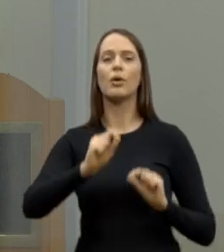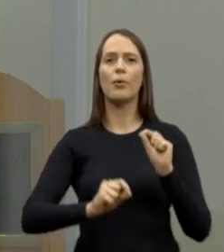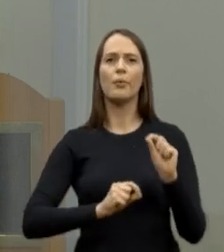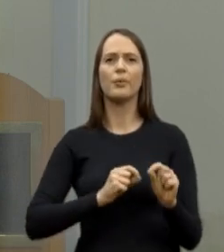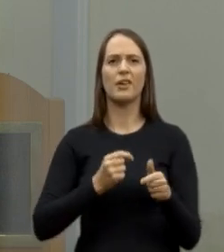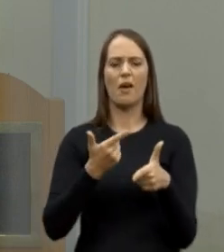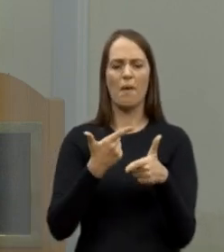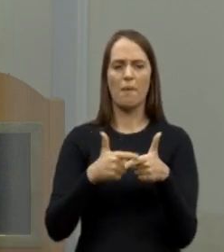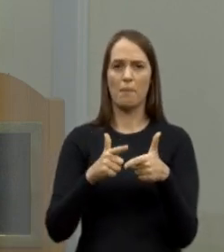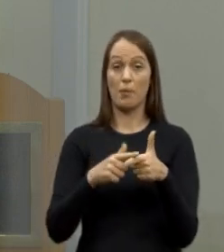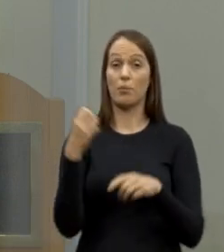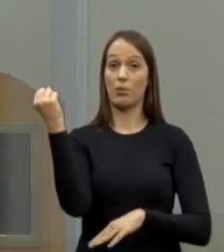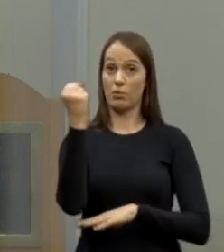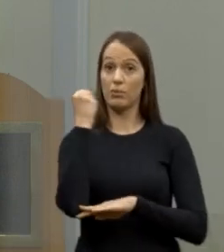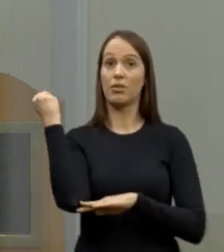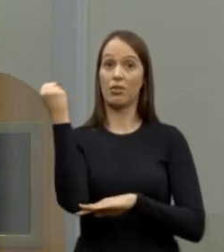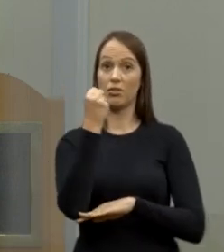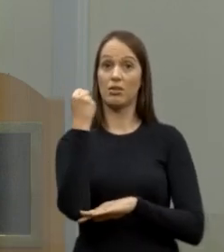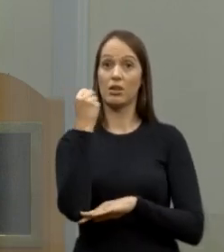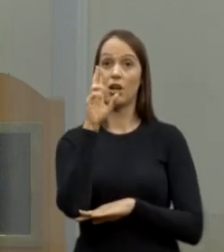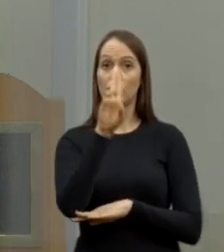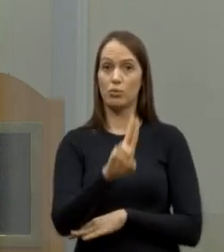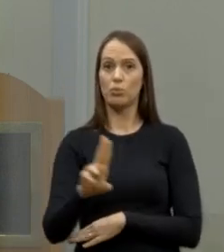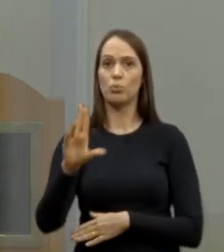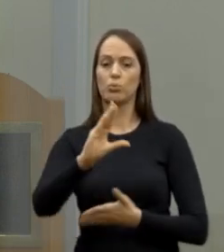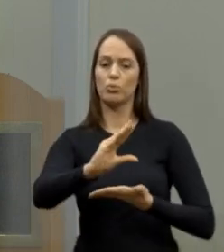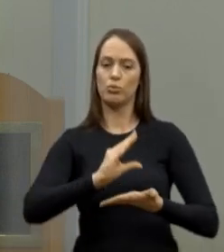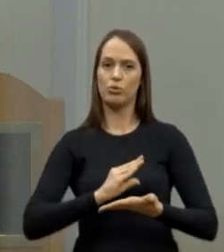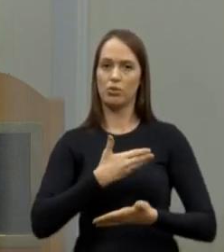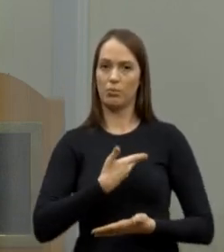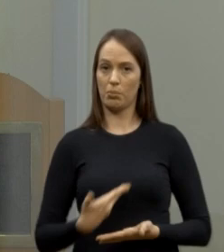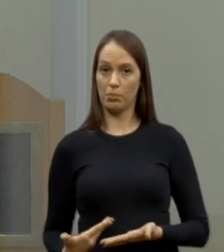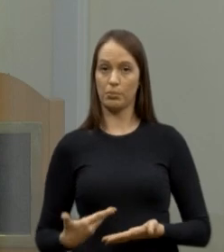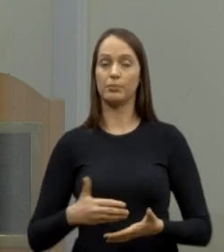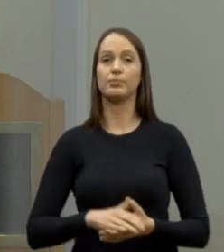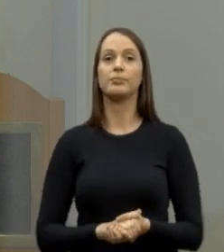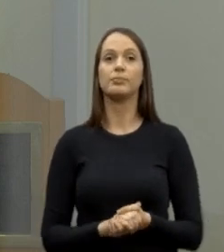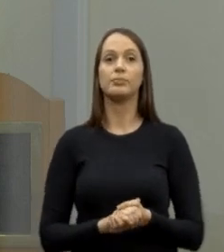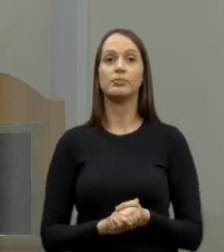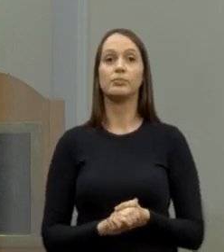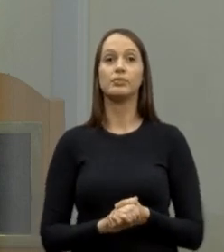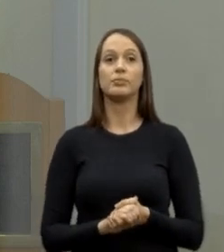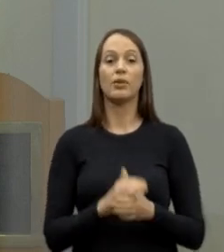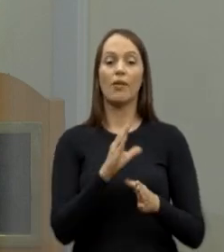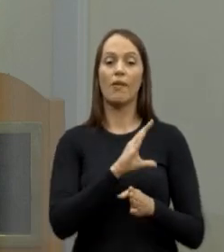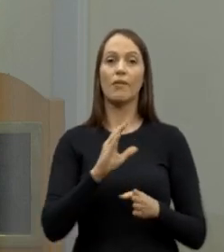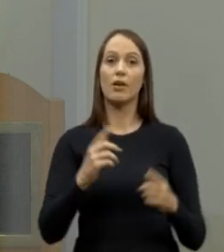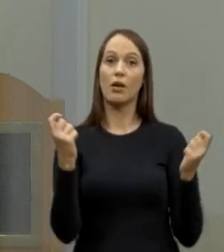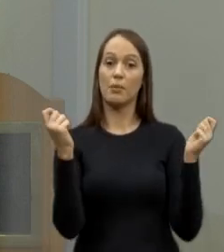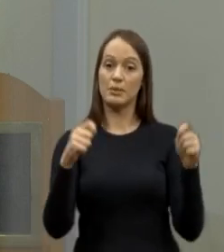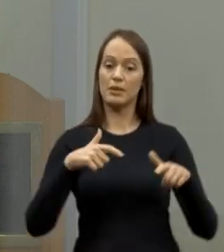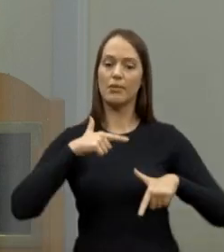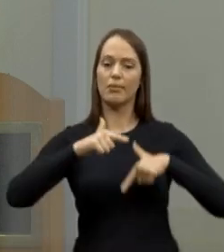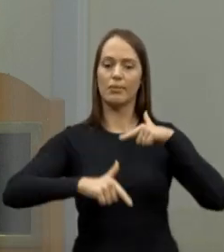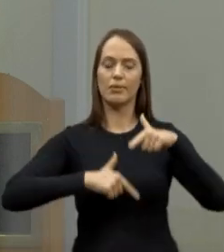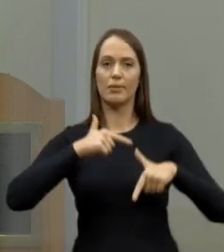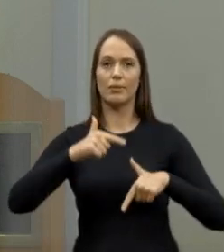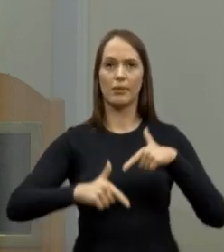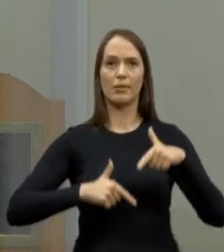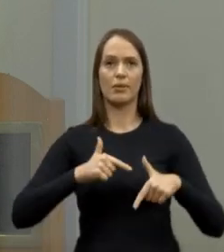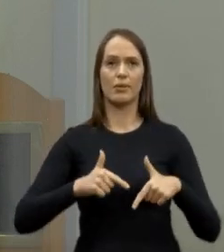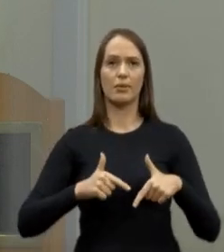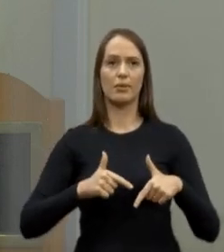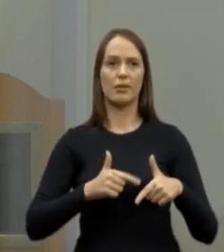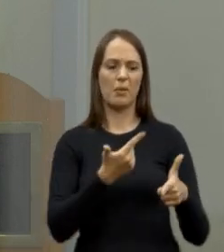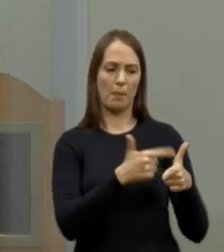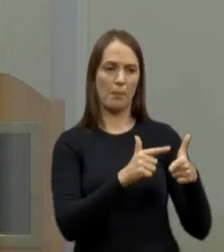graves na gestão de recursos. É um chamado para que essa casa faça seu trabalho. E ignorar isso